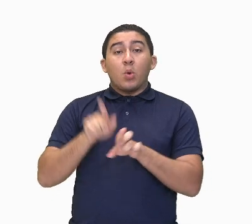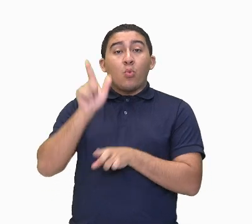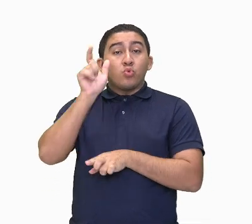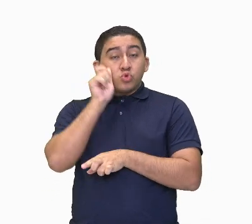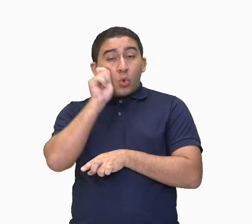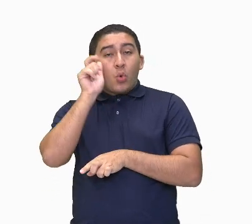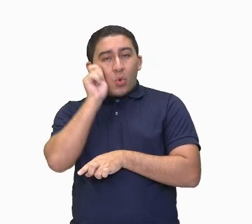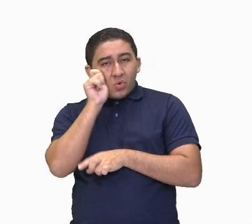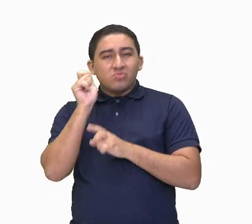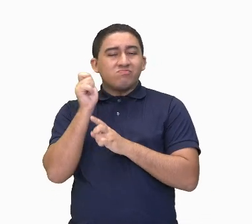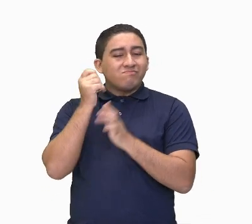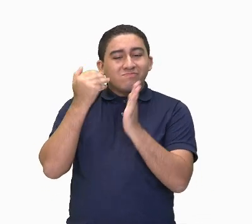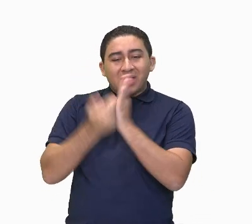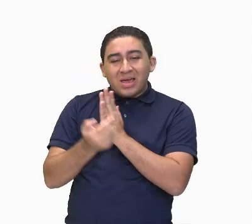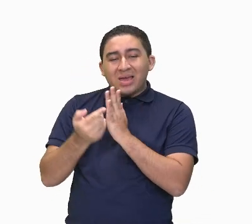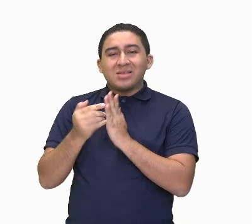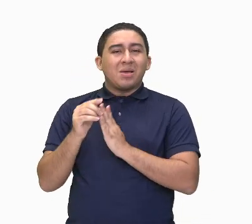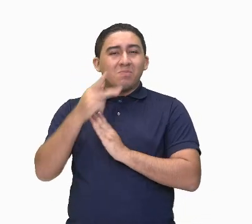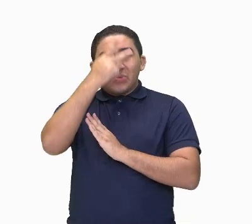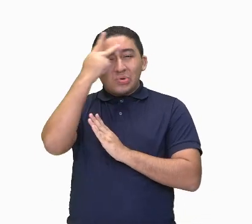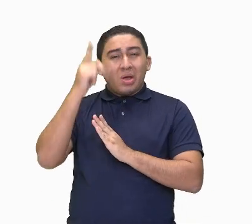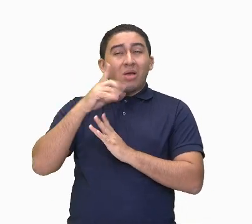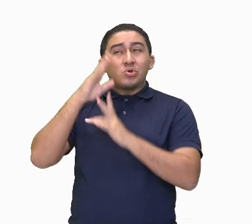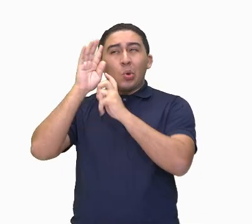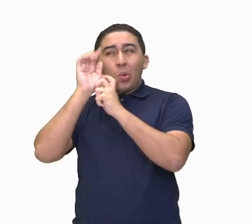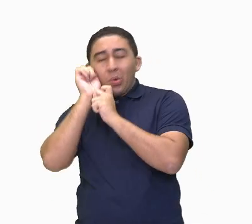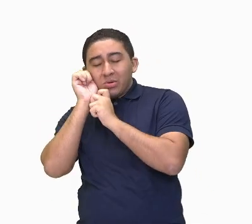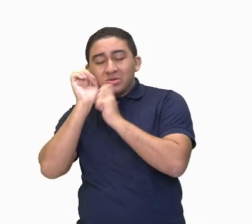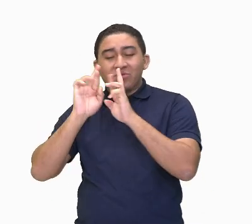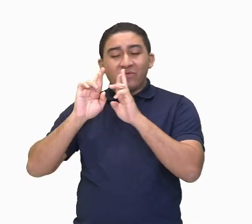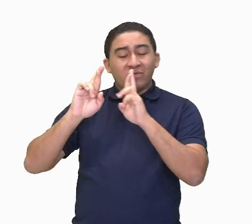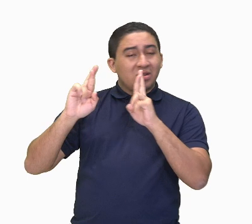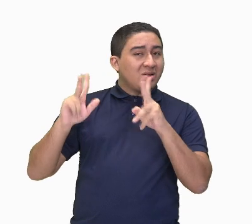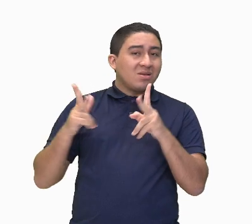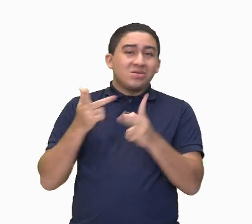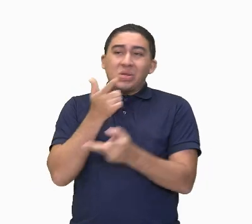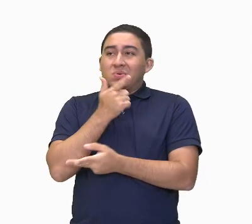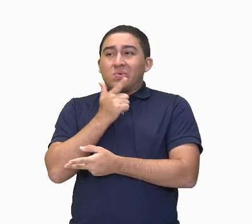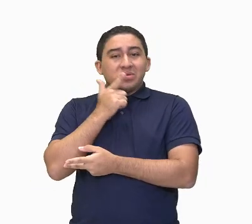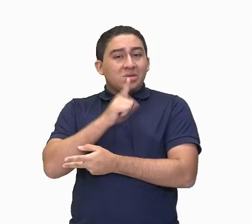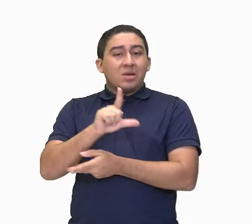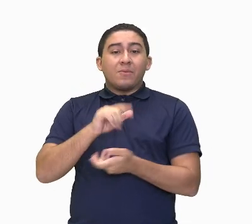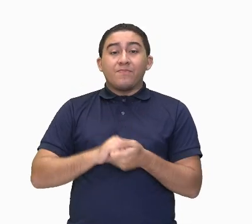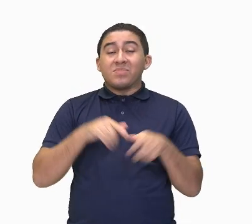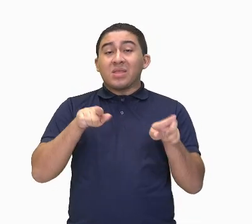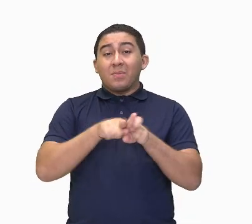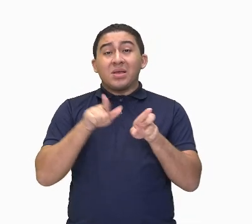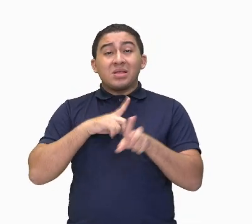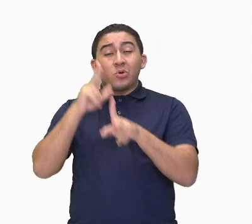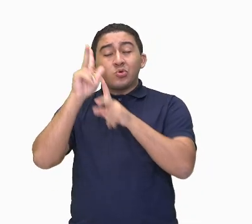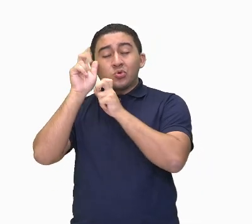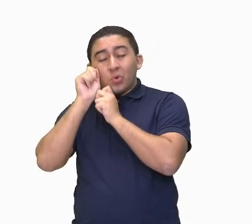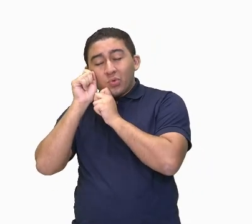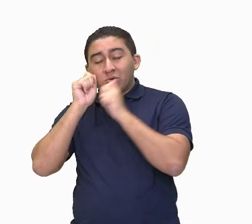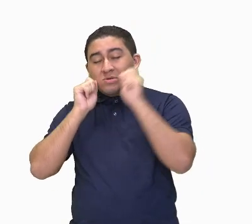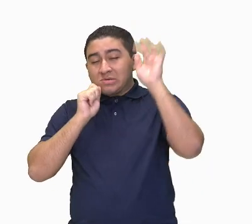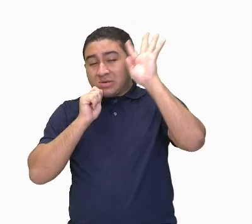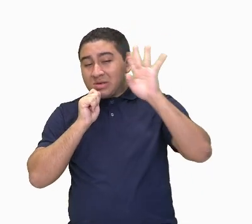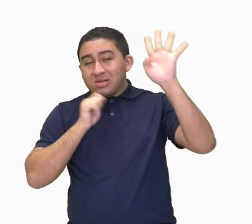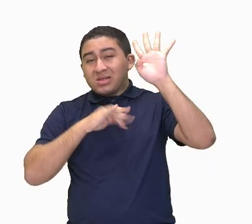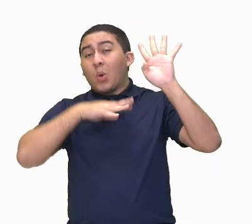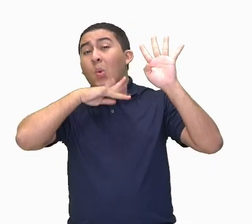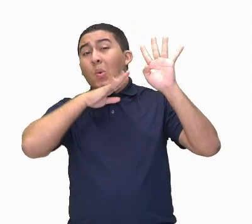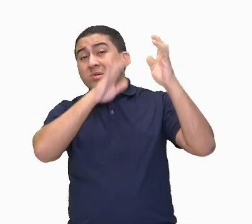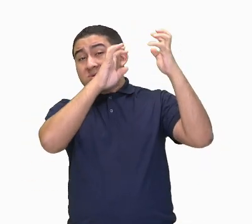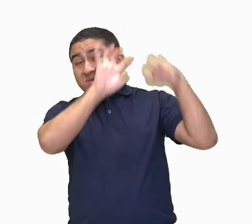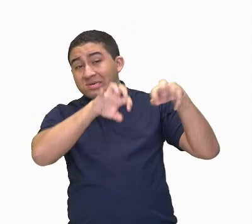Uma insônia, não consegue mais dormir como dormia antigamente, pegar no sono, pesadelos, né? Às vezes acorda no meio da noite com aqueles sonhos ali,